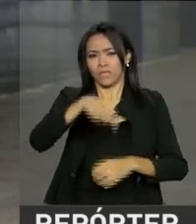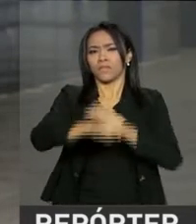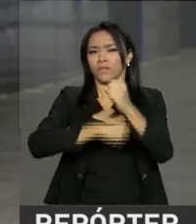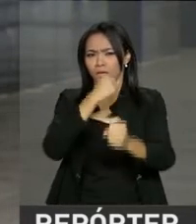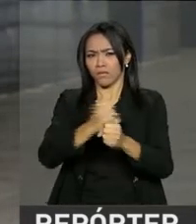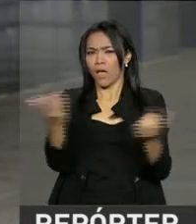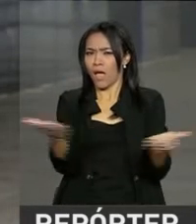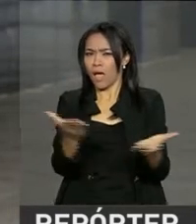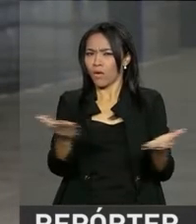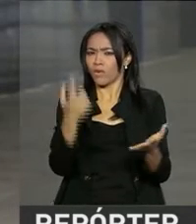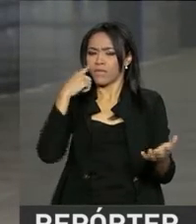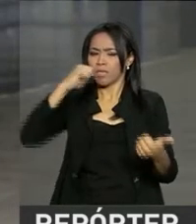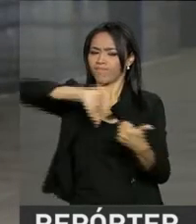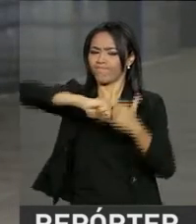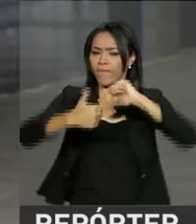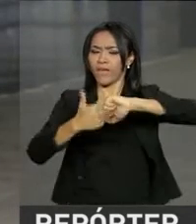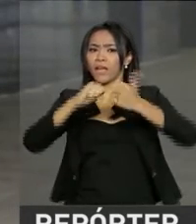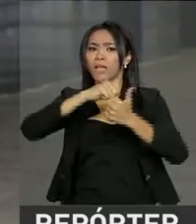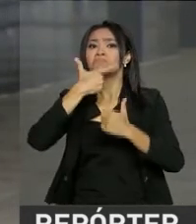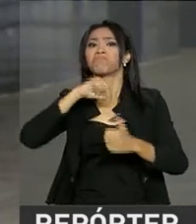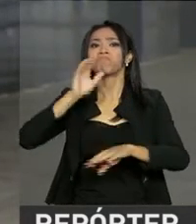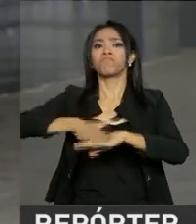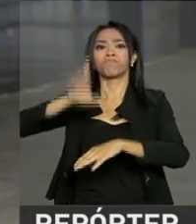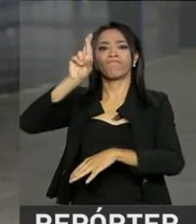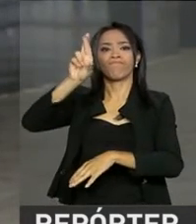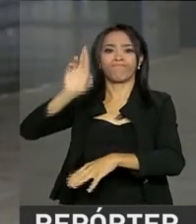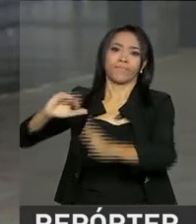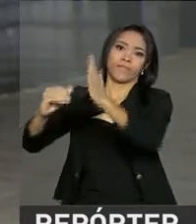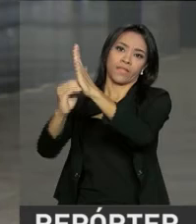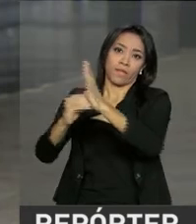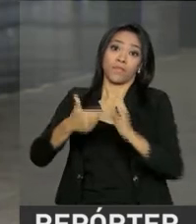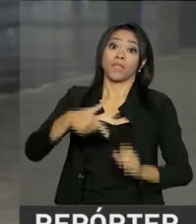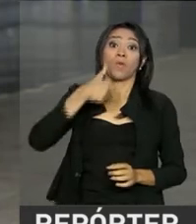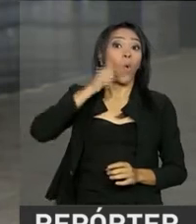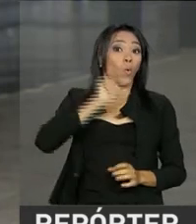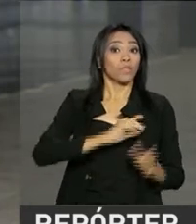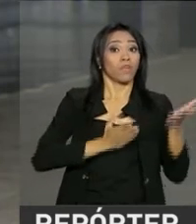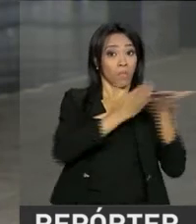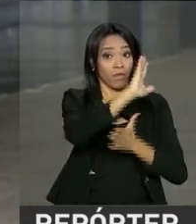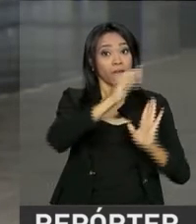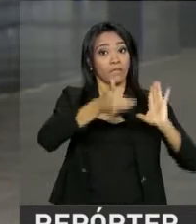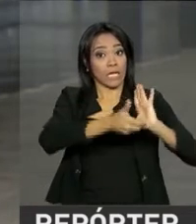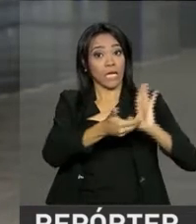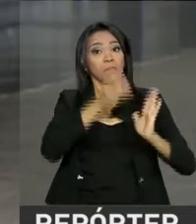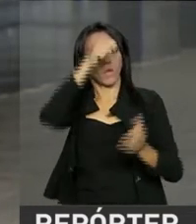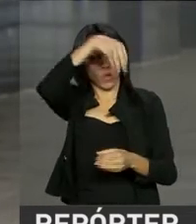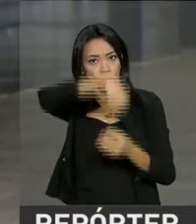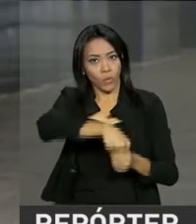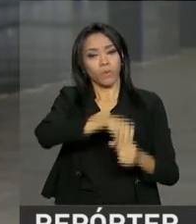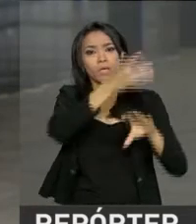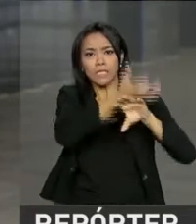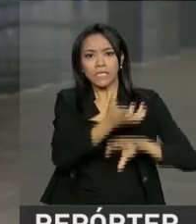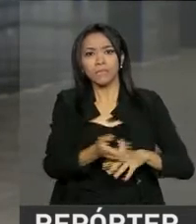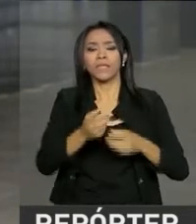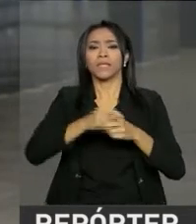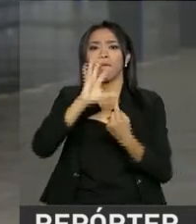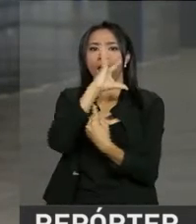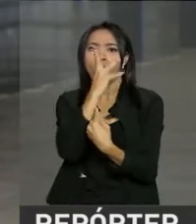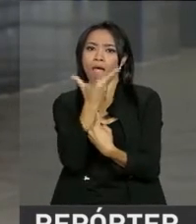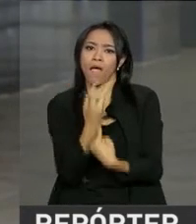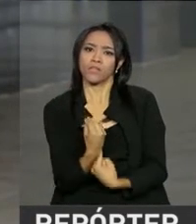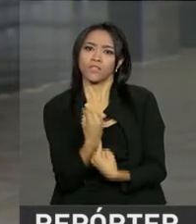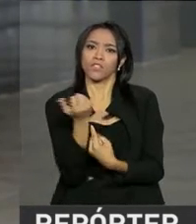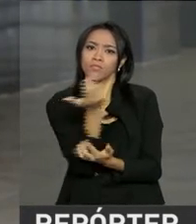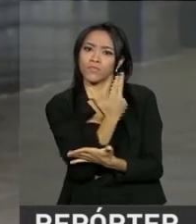analisada agora pelo senado o projeto aprovado ontem na câmara incluiu como disciplinas obrigatórias no ensino médio artes e educação física